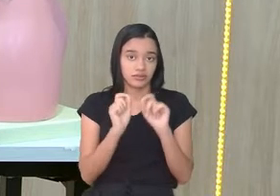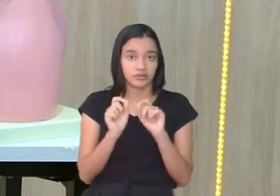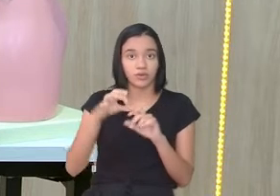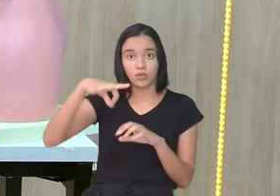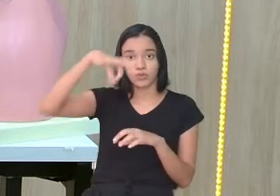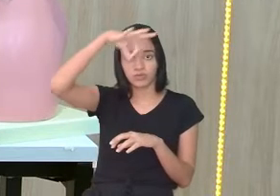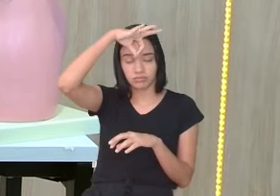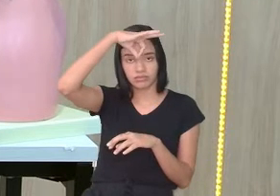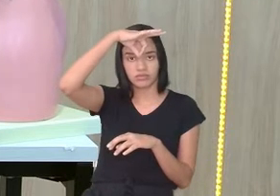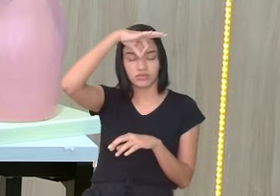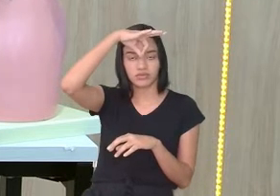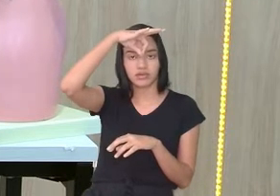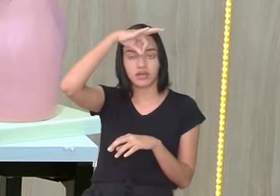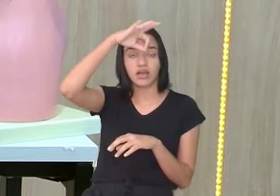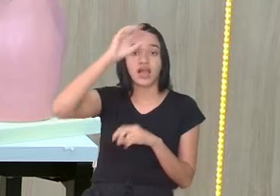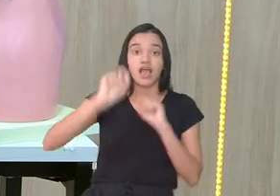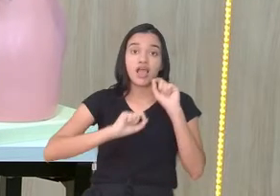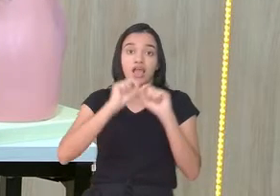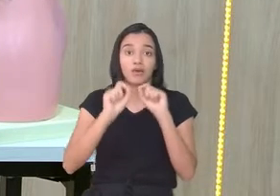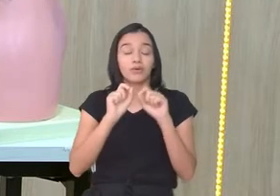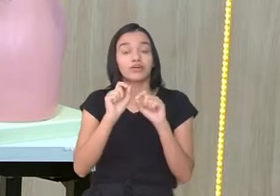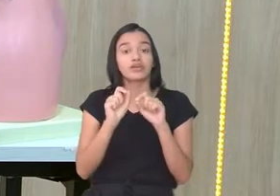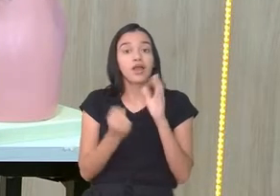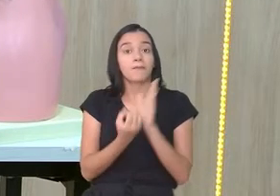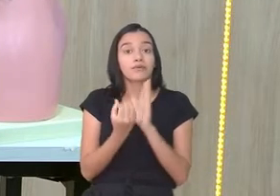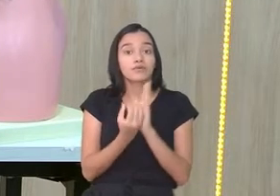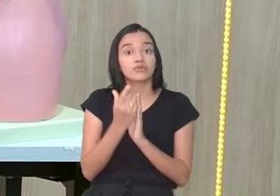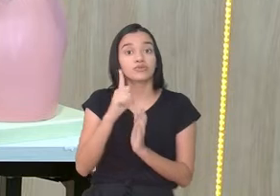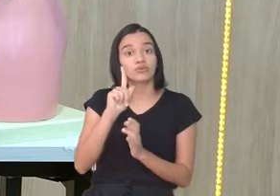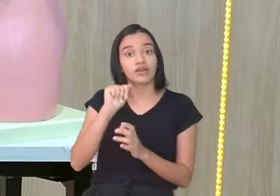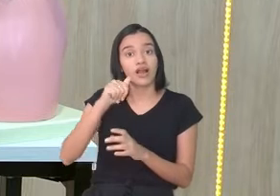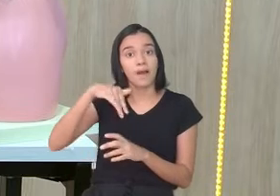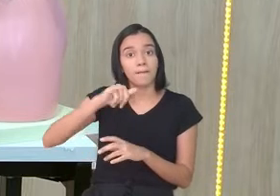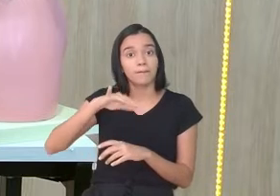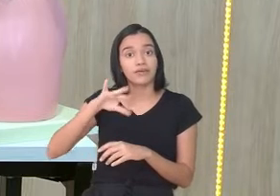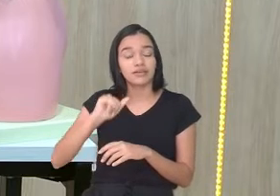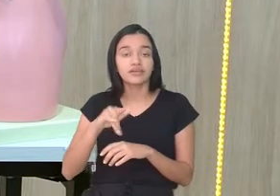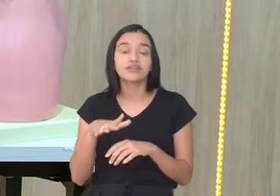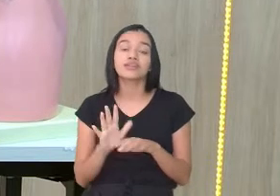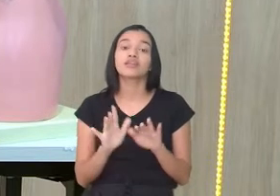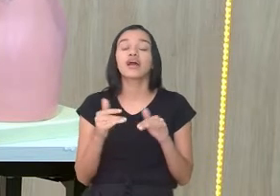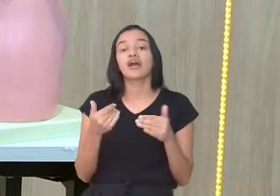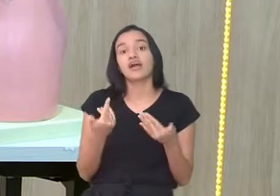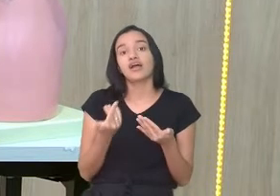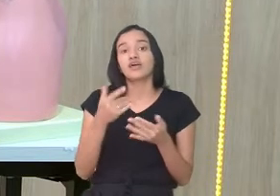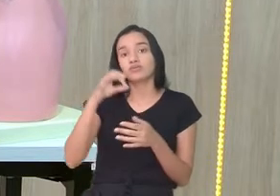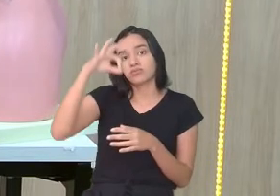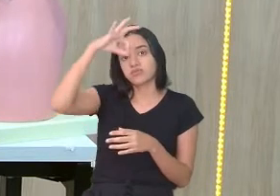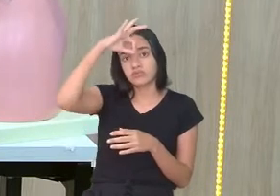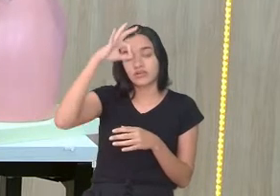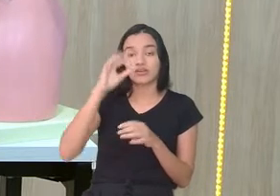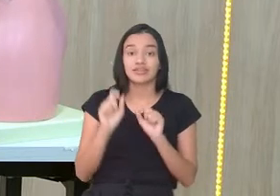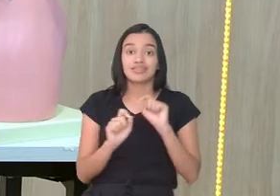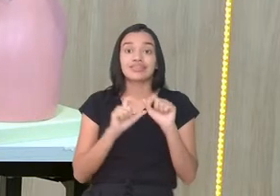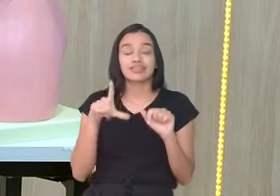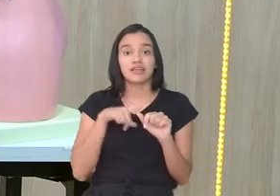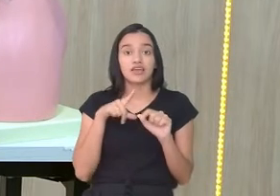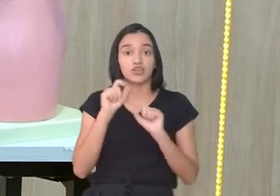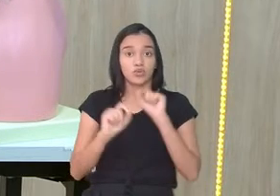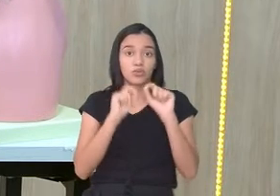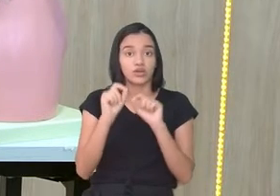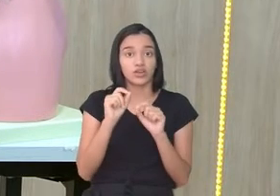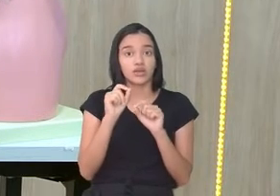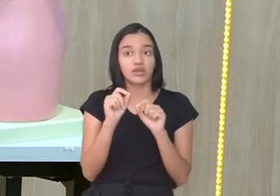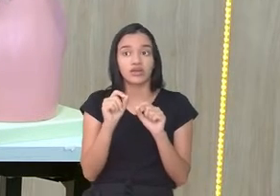genital feminino é a produção dos gametas. No caso do sistema genital feminino, os ovócitos, né, que é